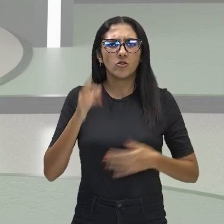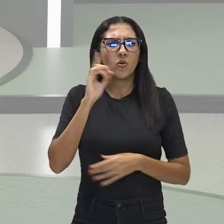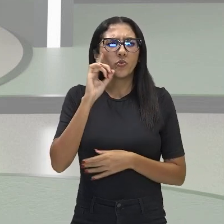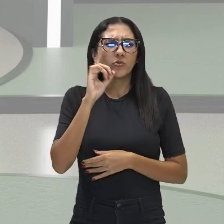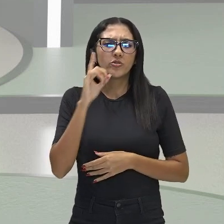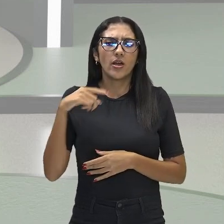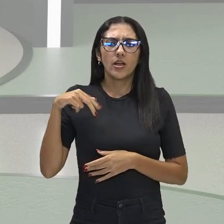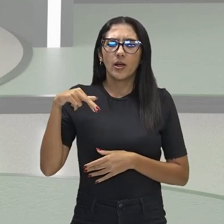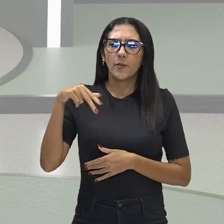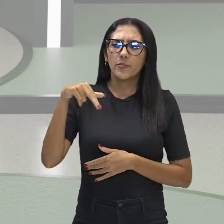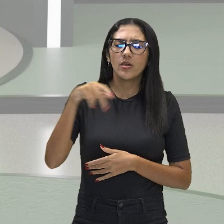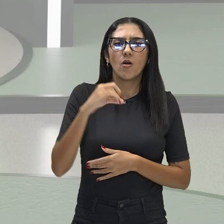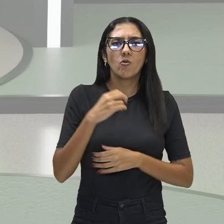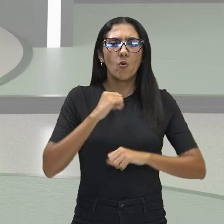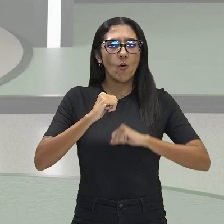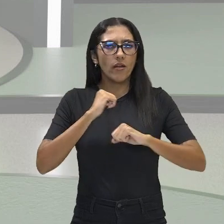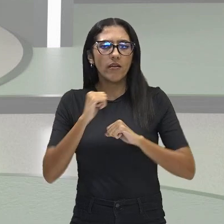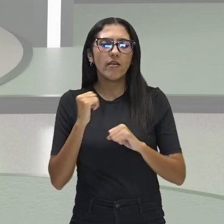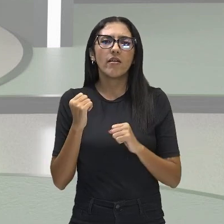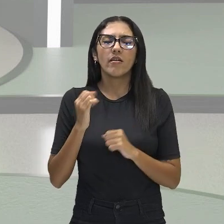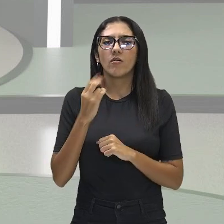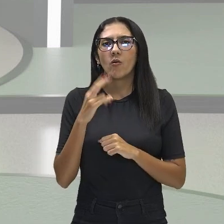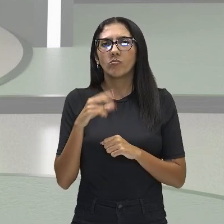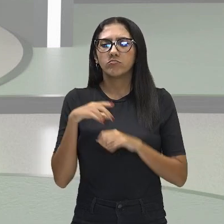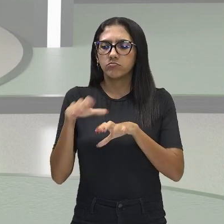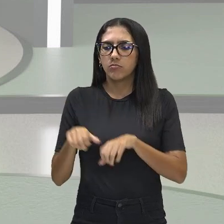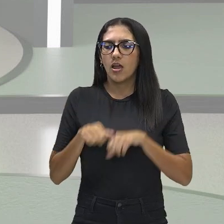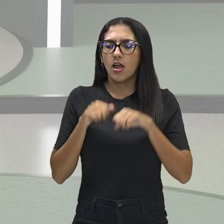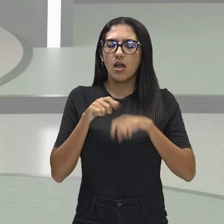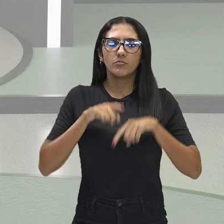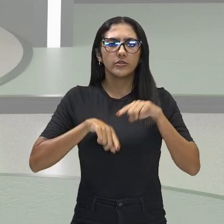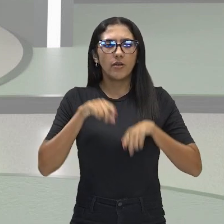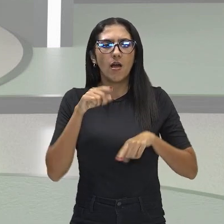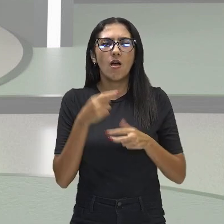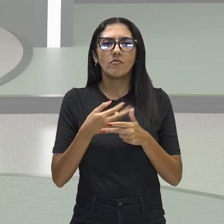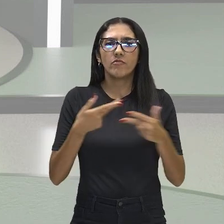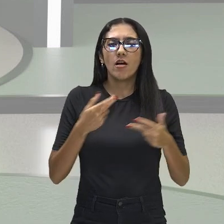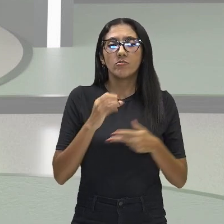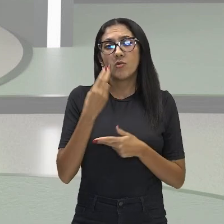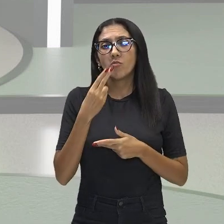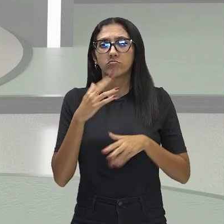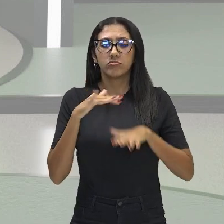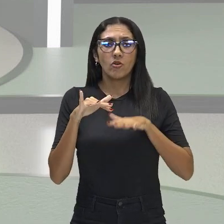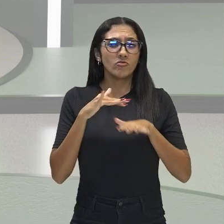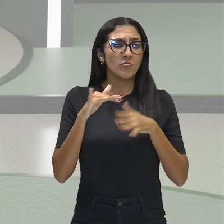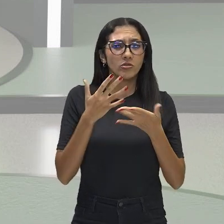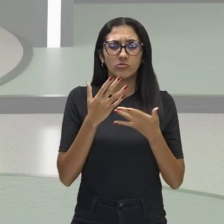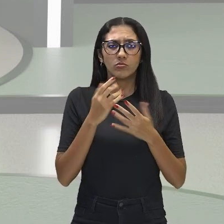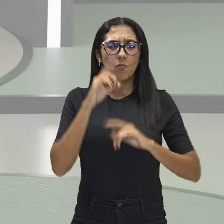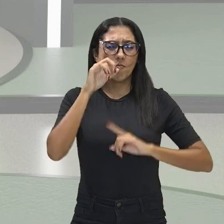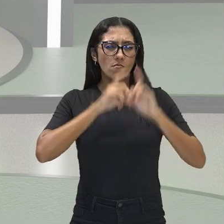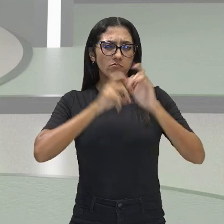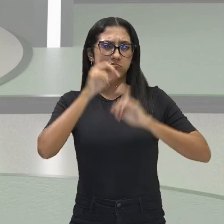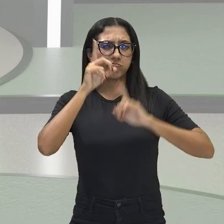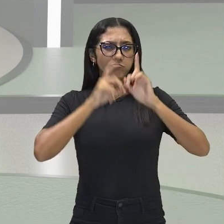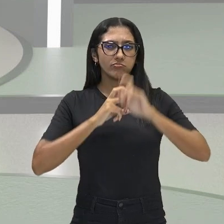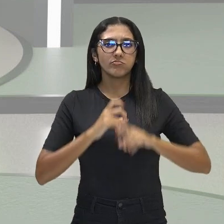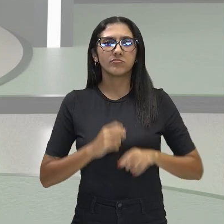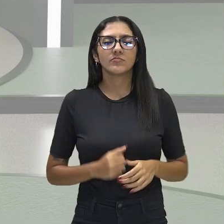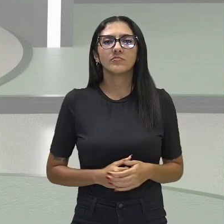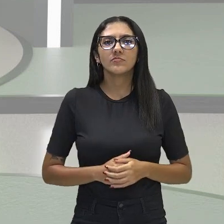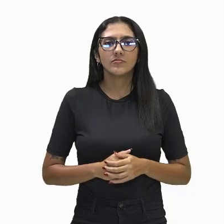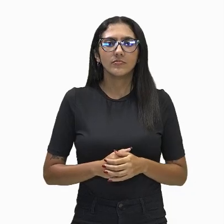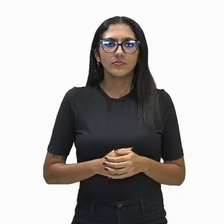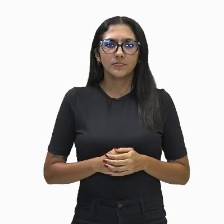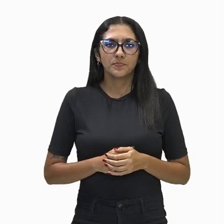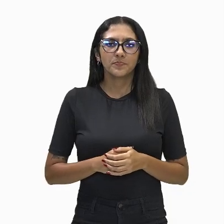como caminhar, correr, segurar objetos e realizar movimentos faciais. Dentro das funções